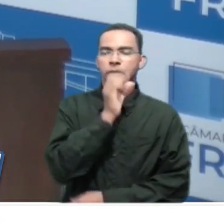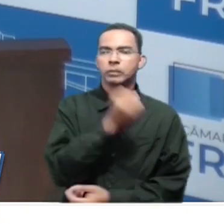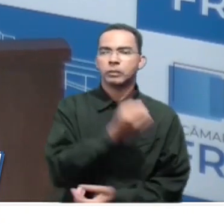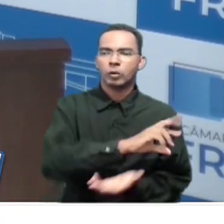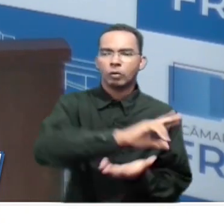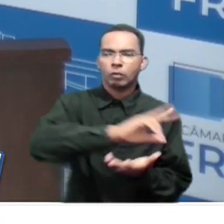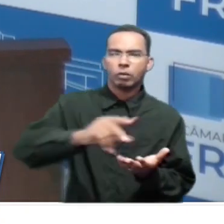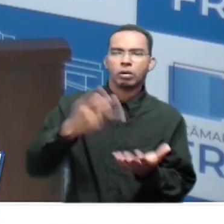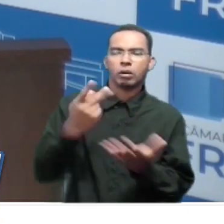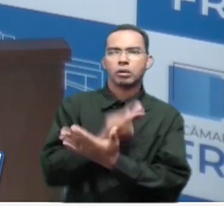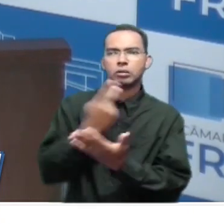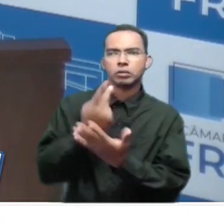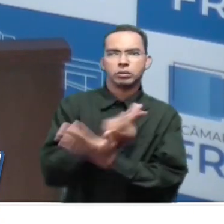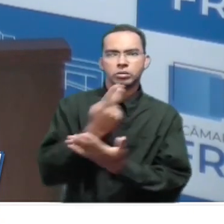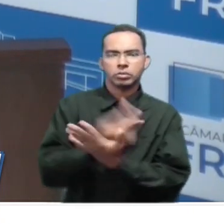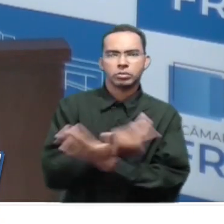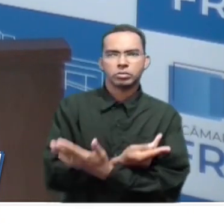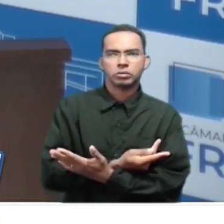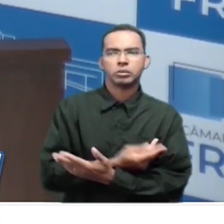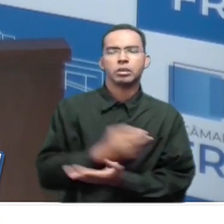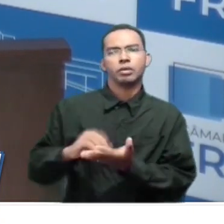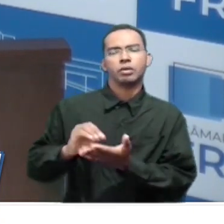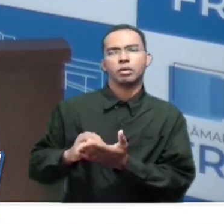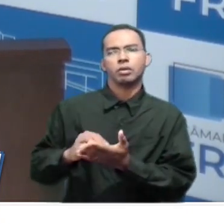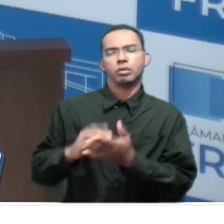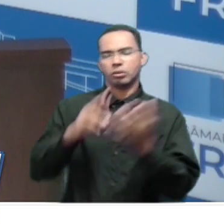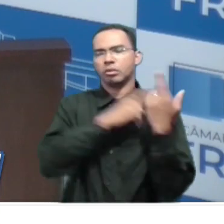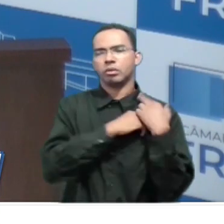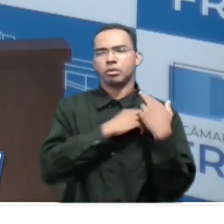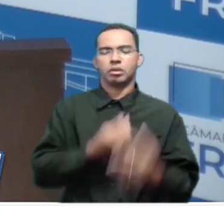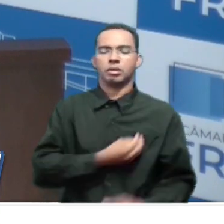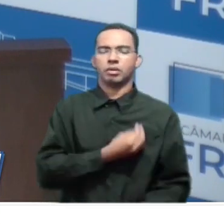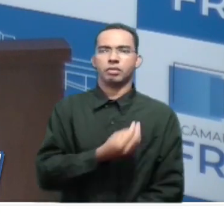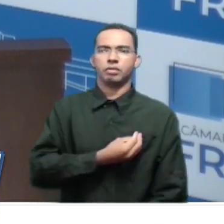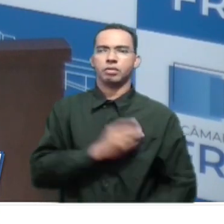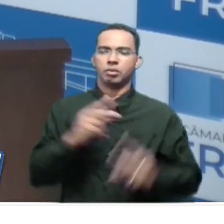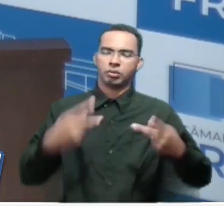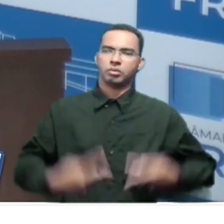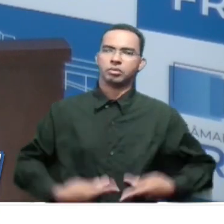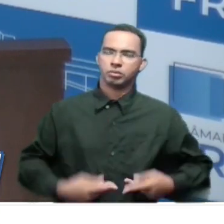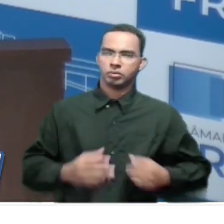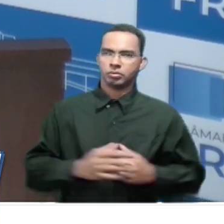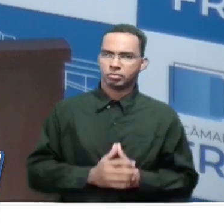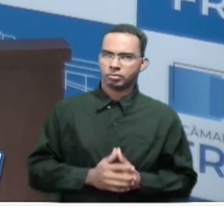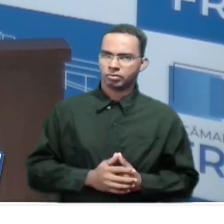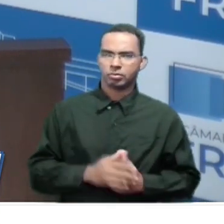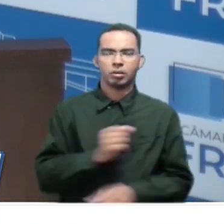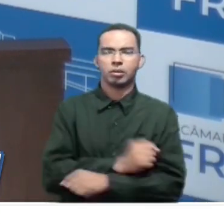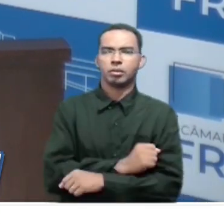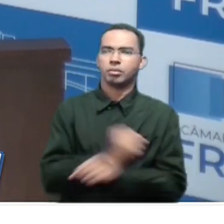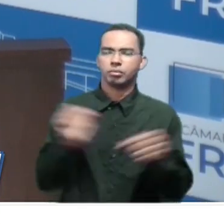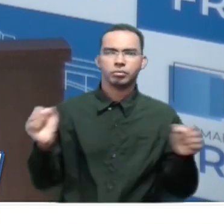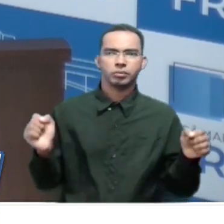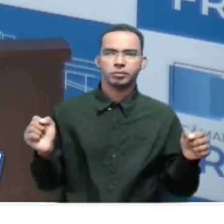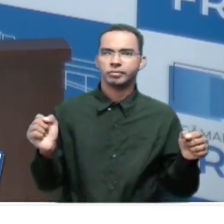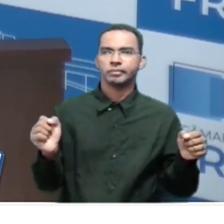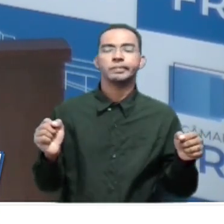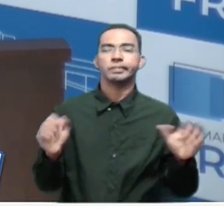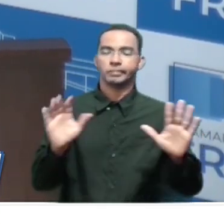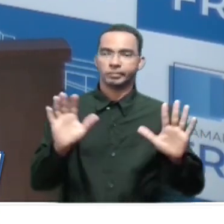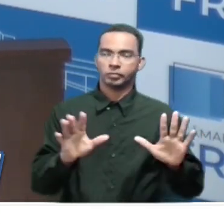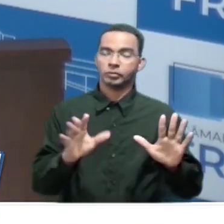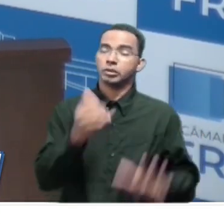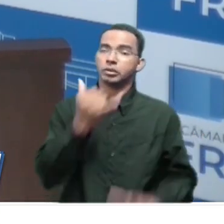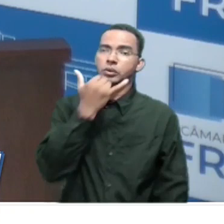indignação, tanto desrespeito da vida humana de um senhor. Não é possível. E me